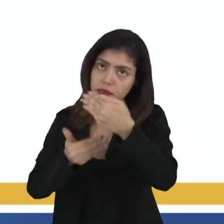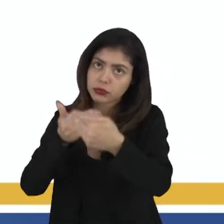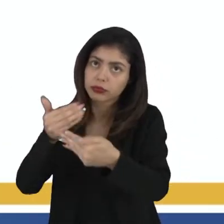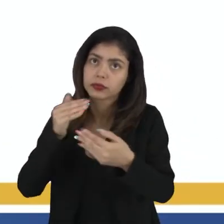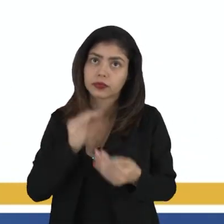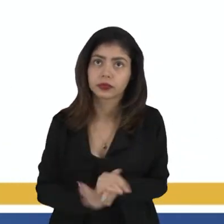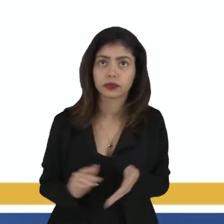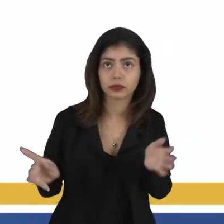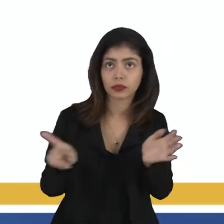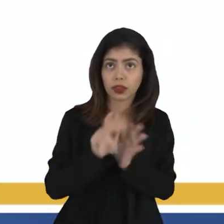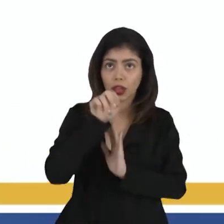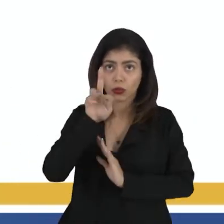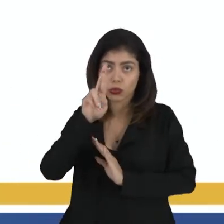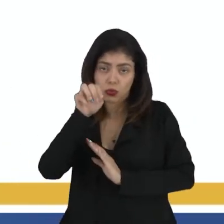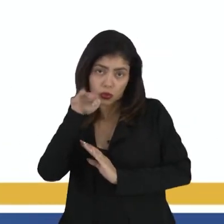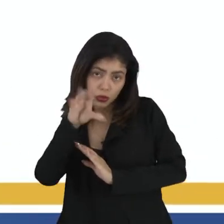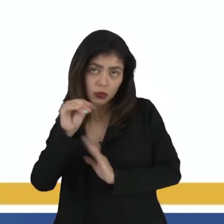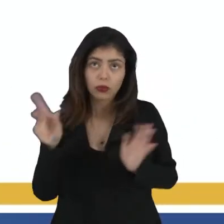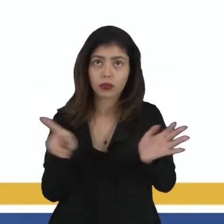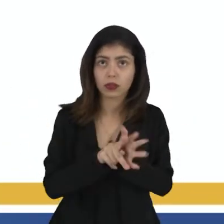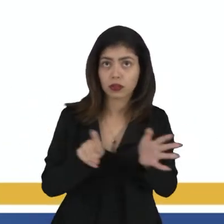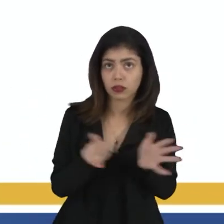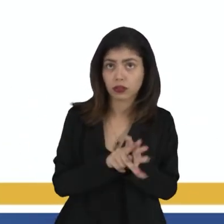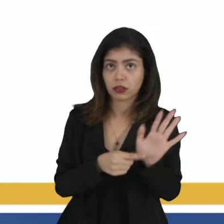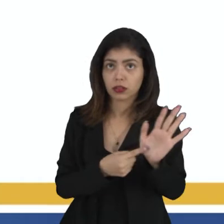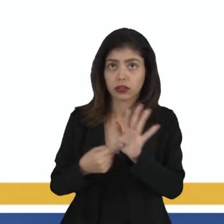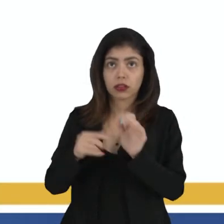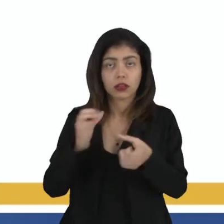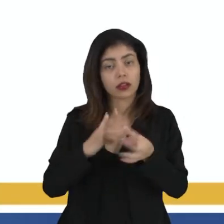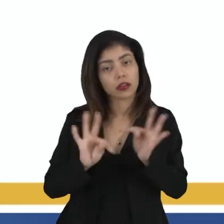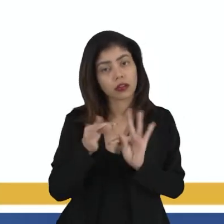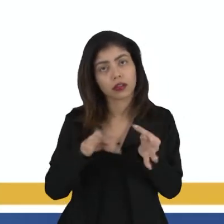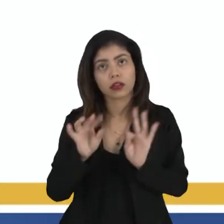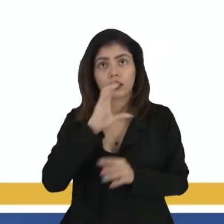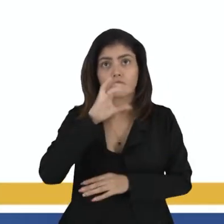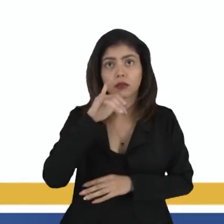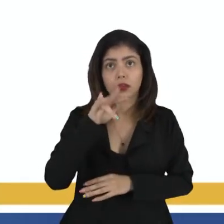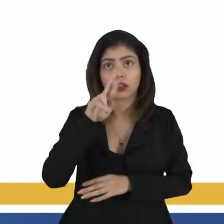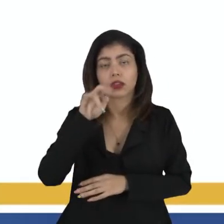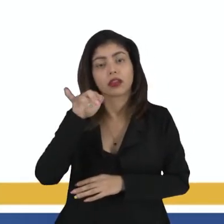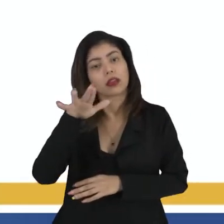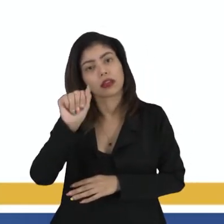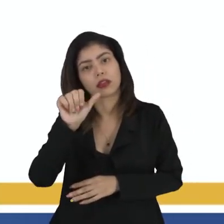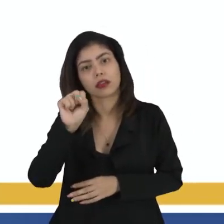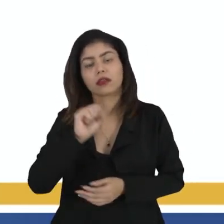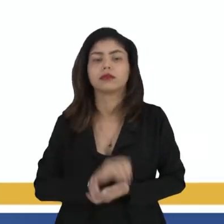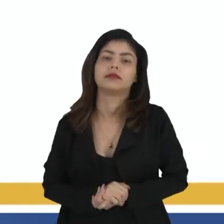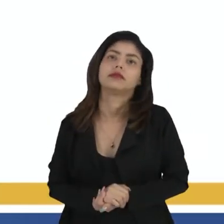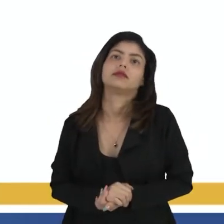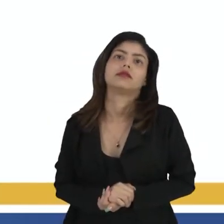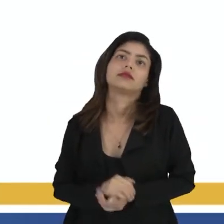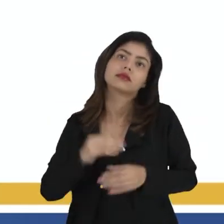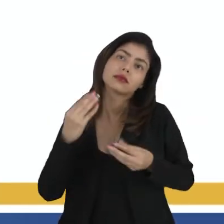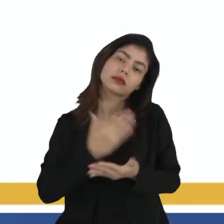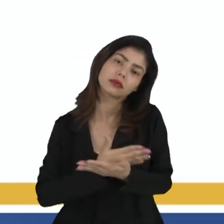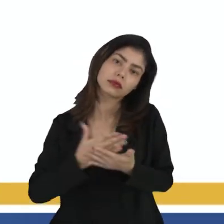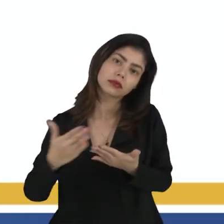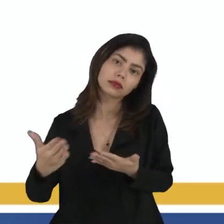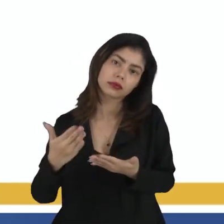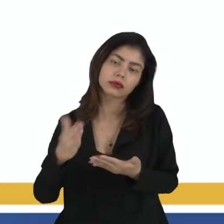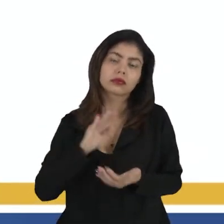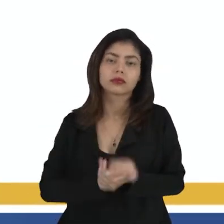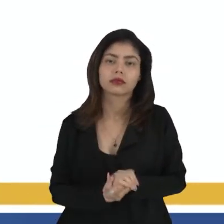processos autônomos proporcionados por tecnologias cibernéticas e, como eu disse logo no início